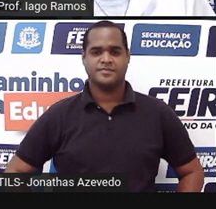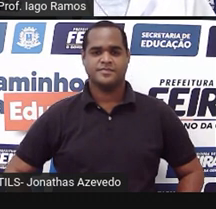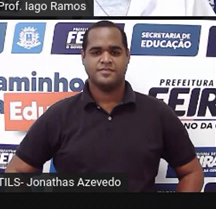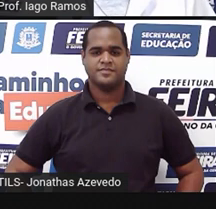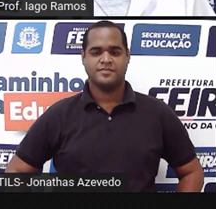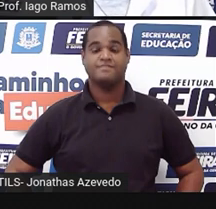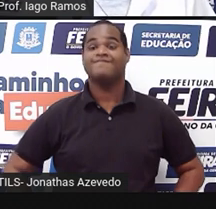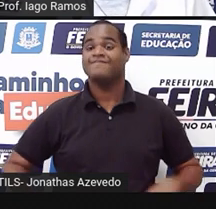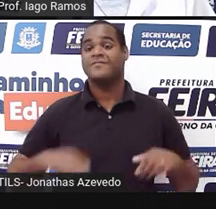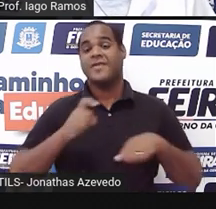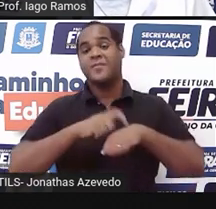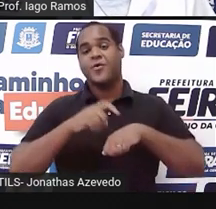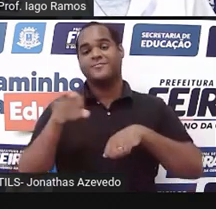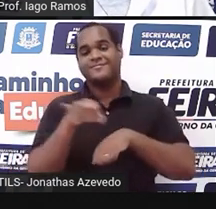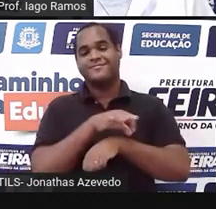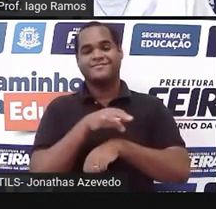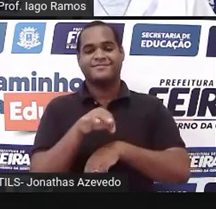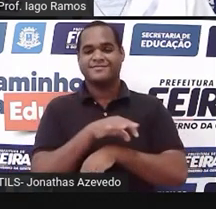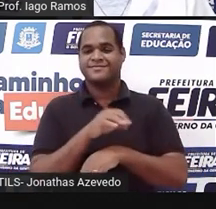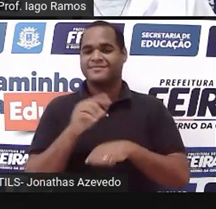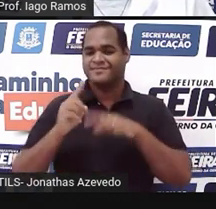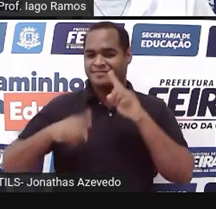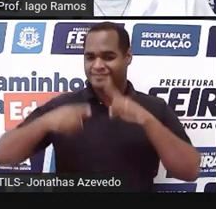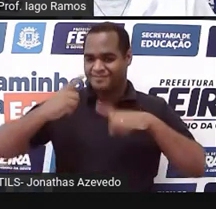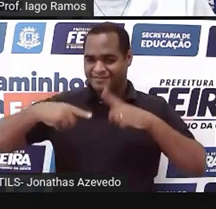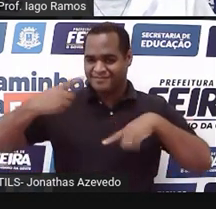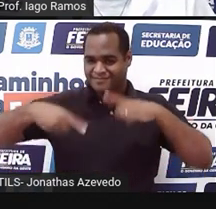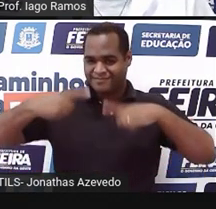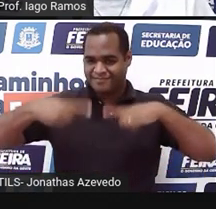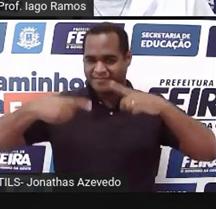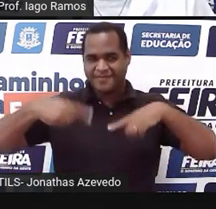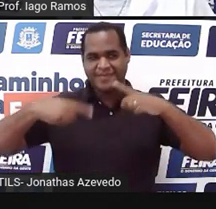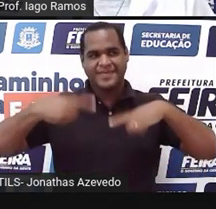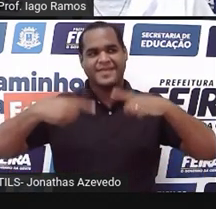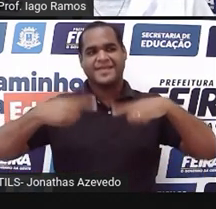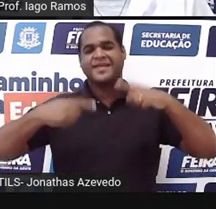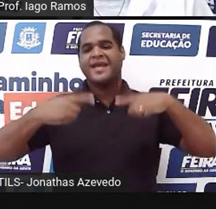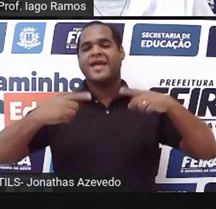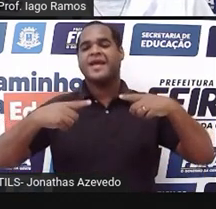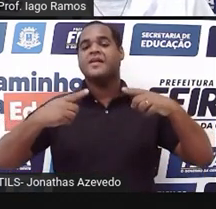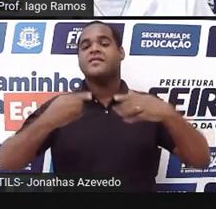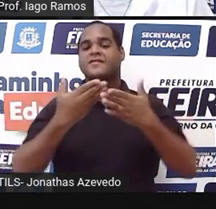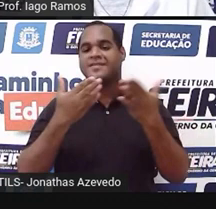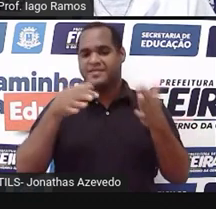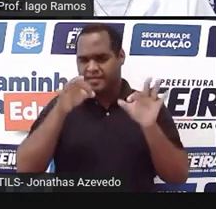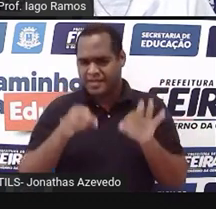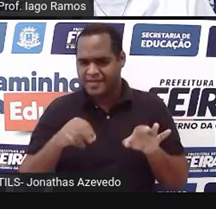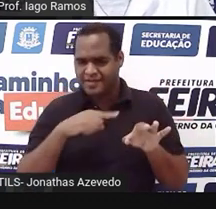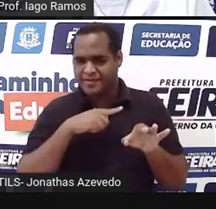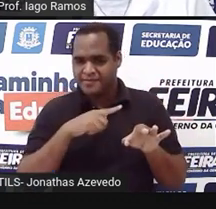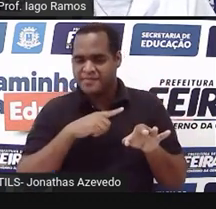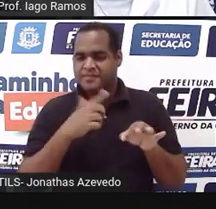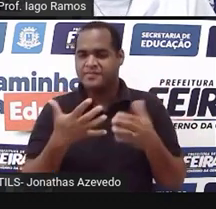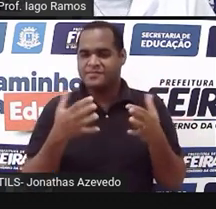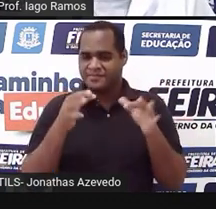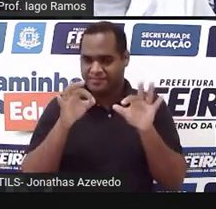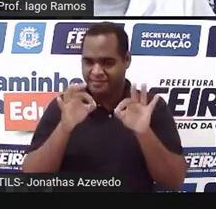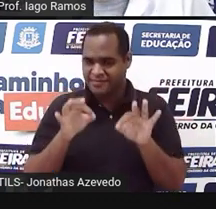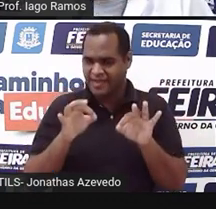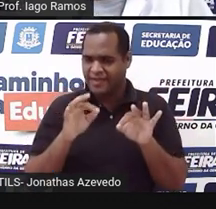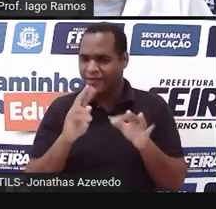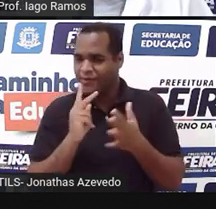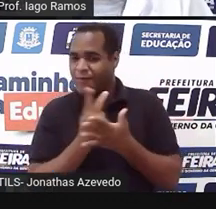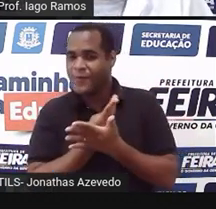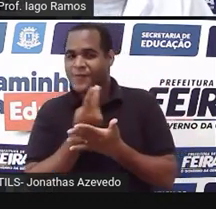e acabou-se o tempo um pouco de suspense Não Faz Mal Será que você comprou Será que